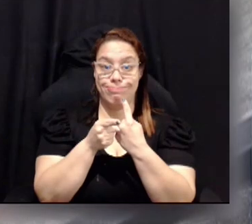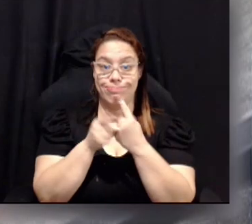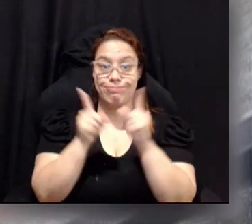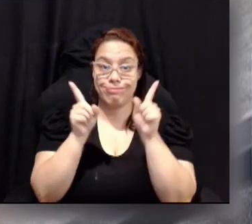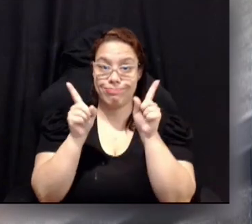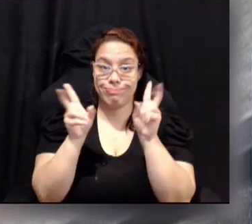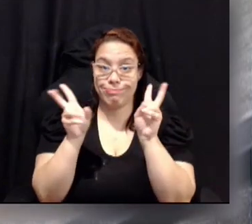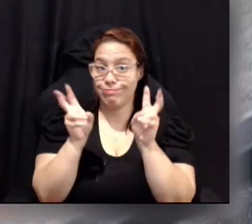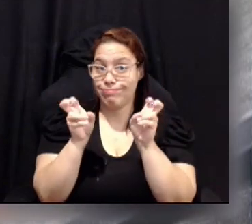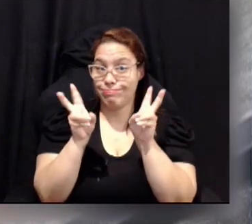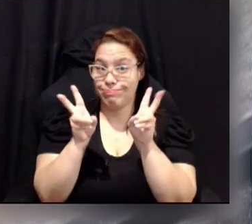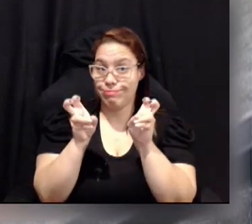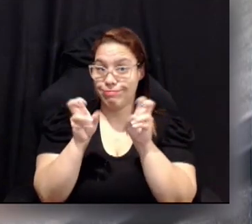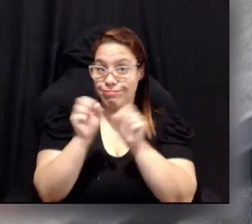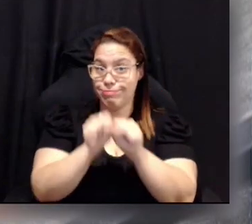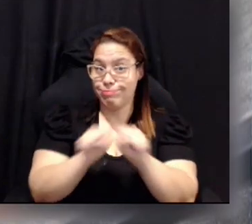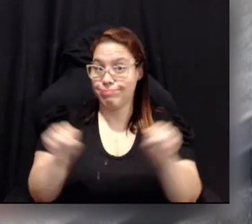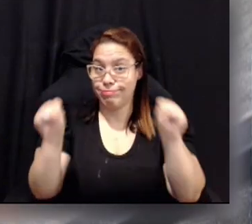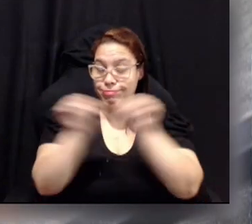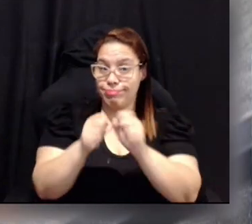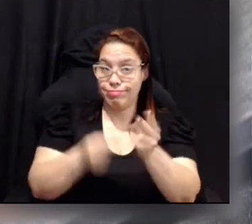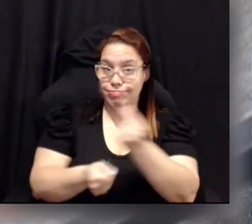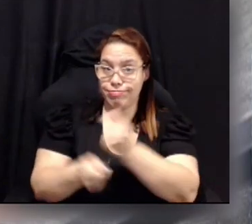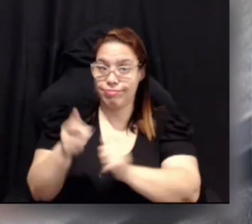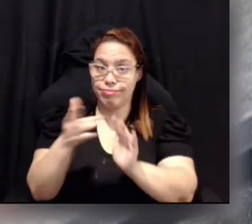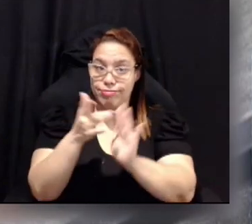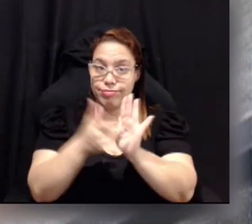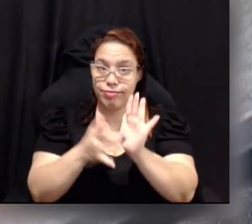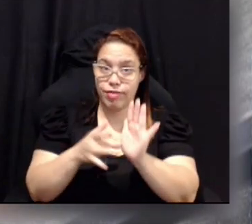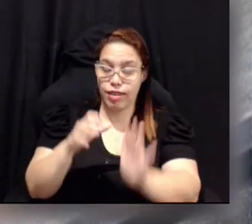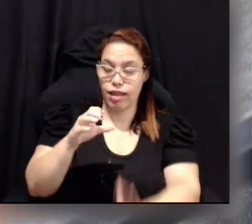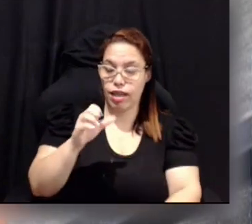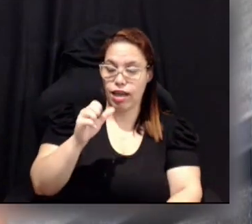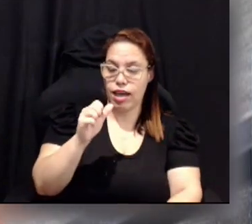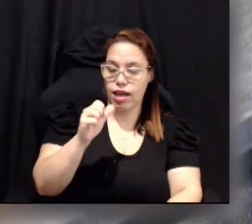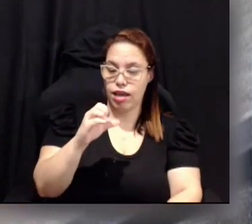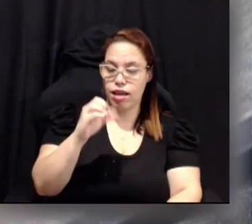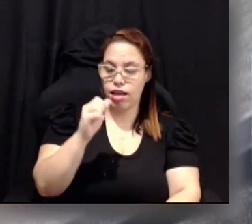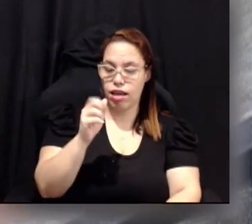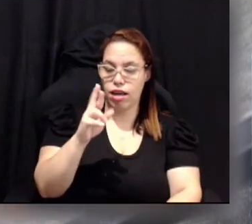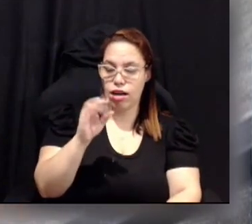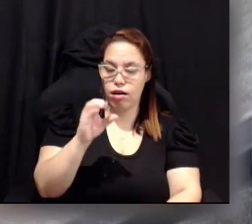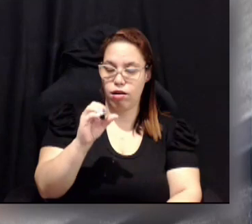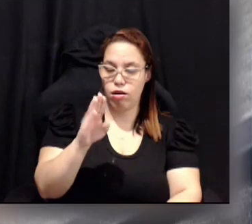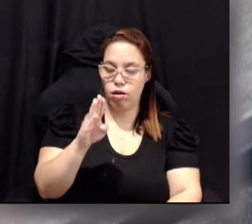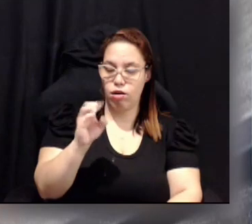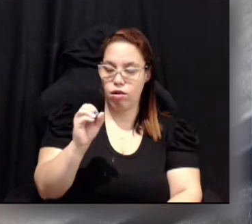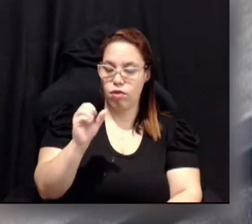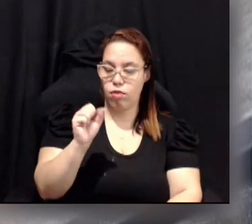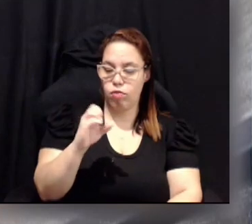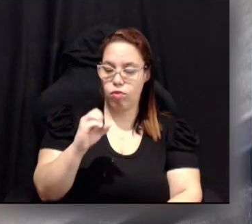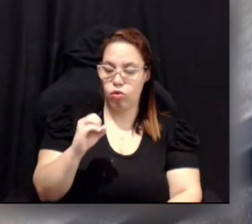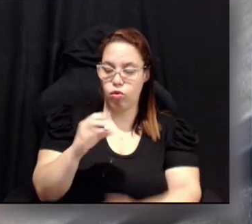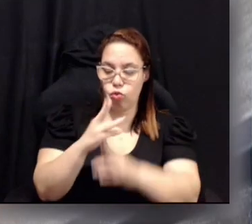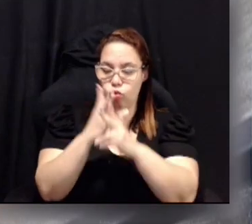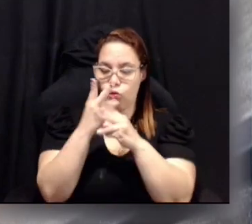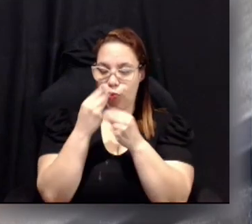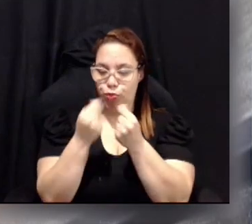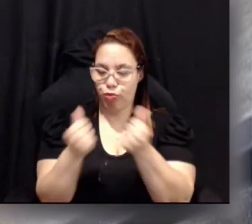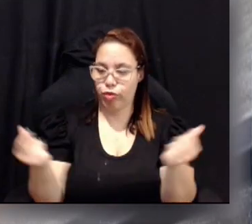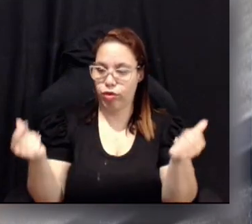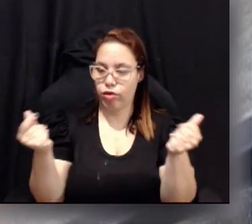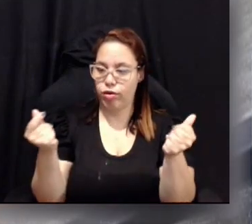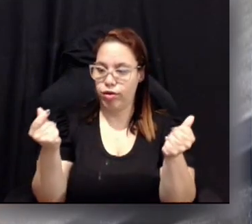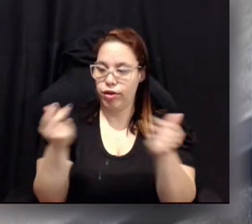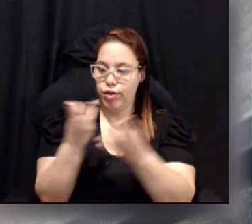o sistema econômico pautado no arcabouço fiscal, né? Que é de enxugar as políticas públicas,